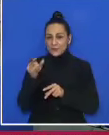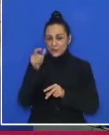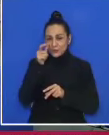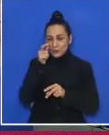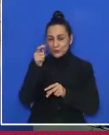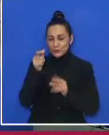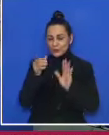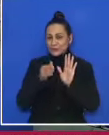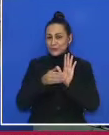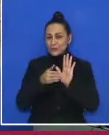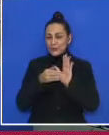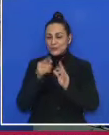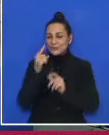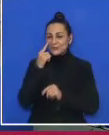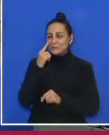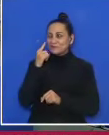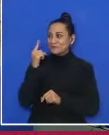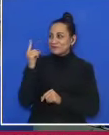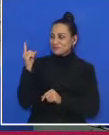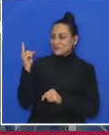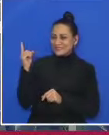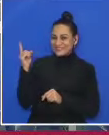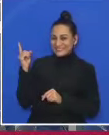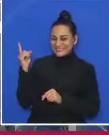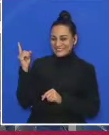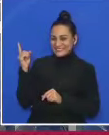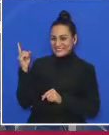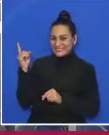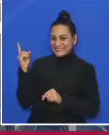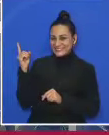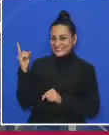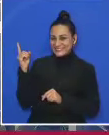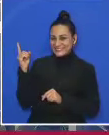Fique de olho na sua aposta. Bolas posicionadas.